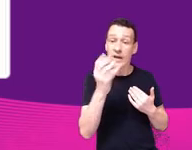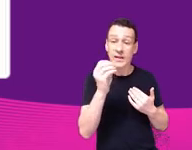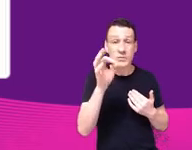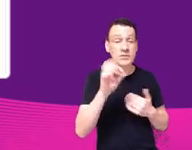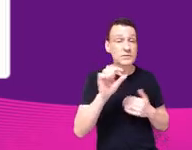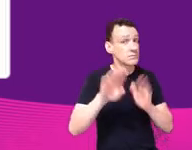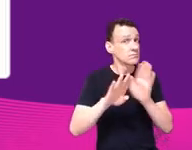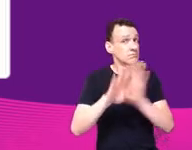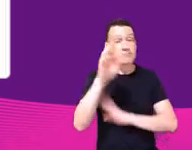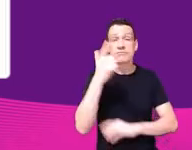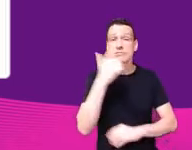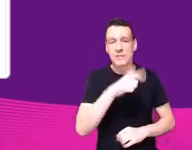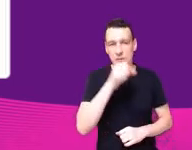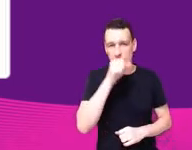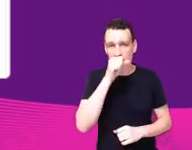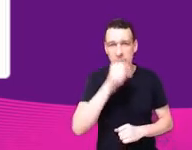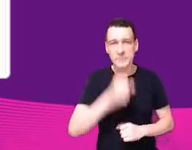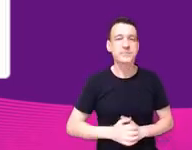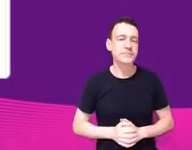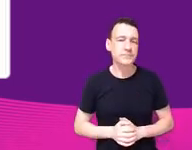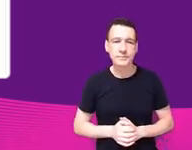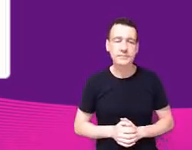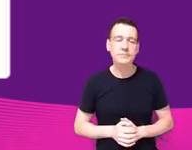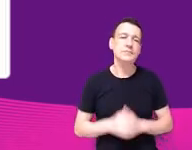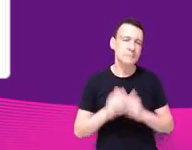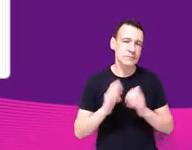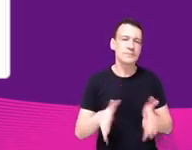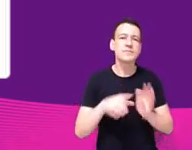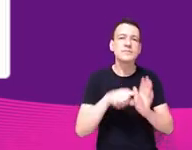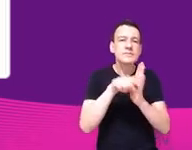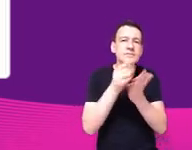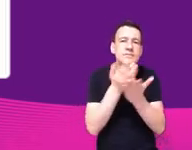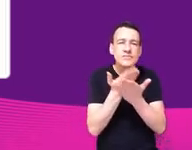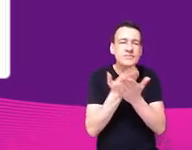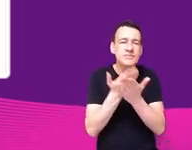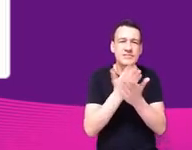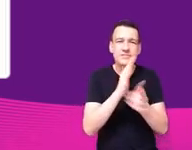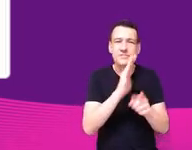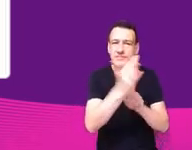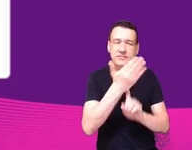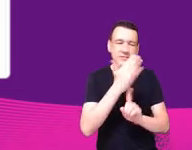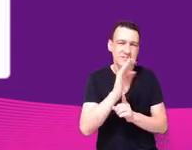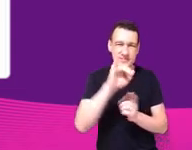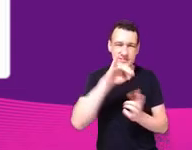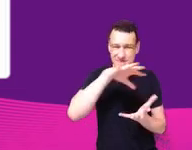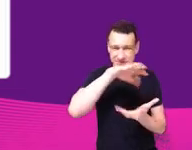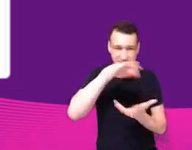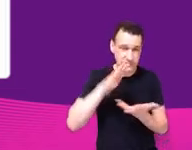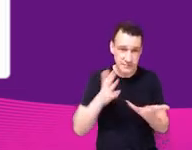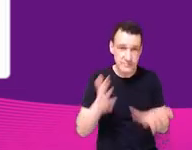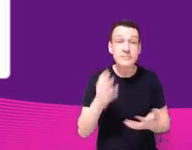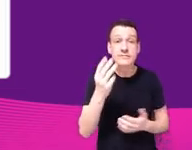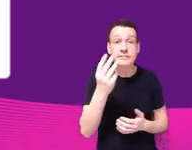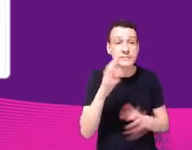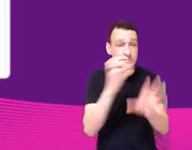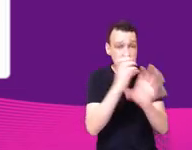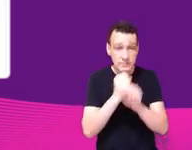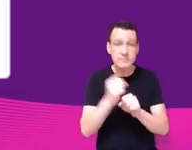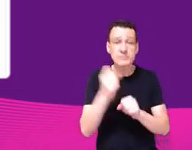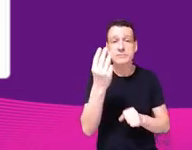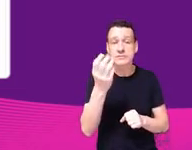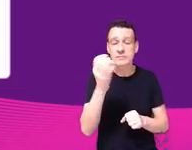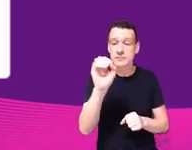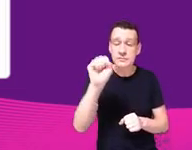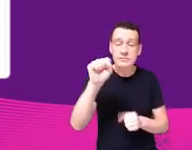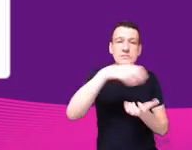os resultados obtidos no Estudo Colaborativo Internacional, 308 centros de transplante renal em